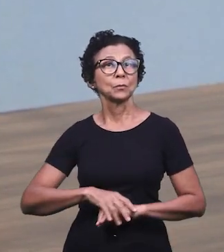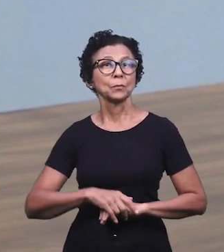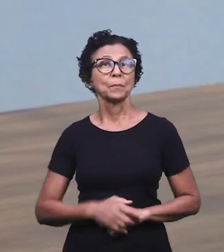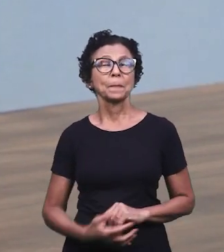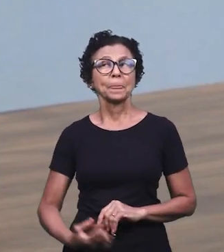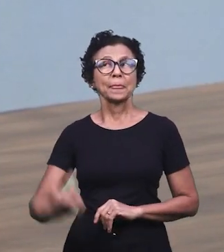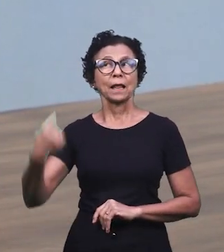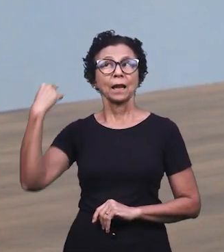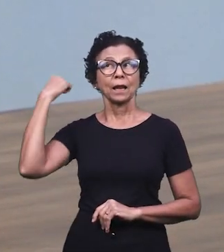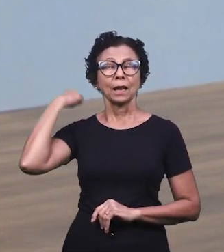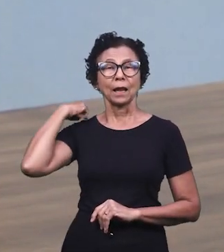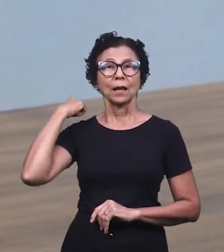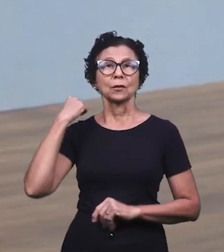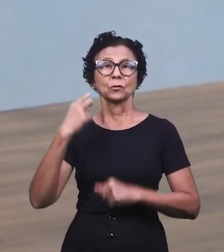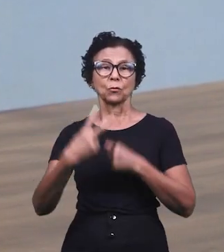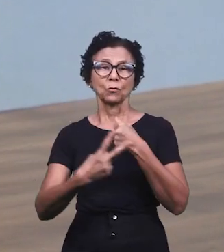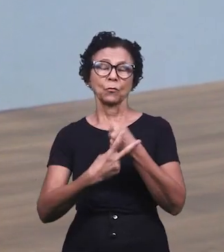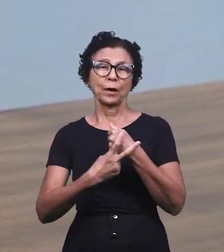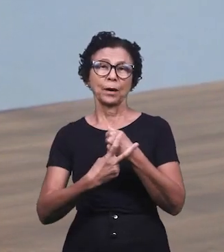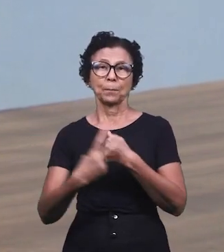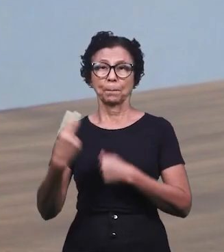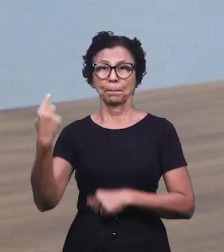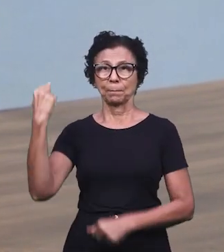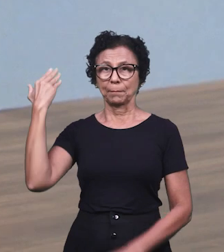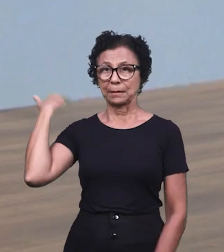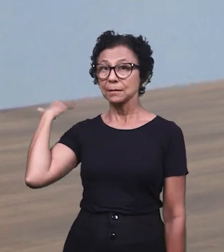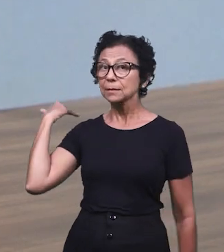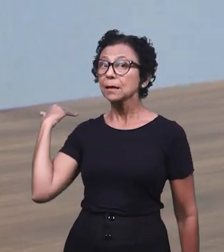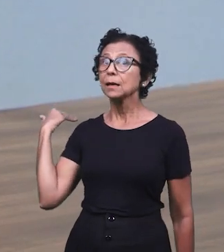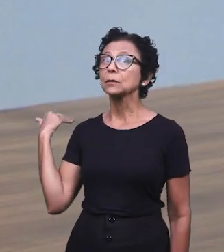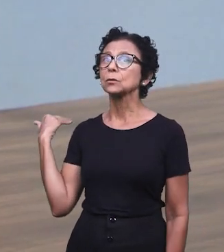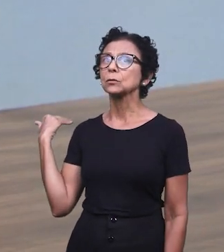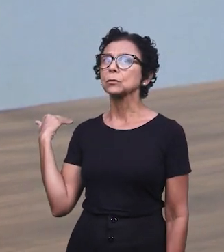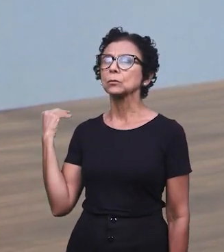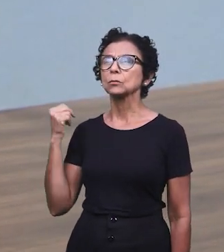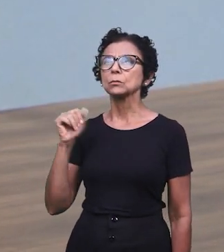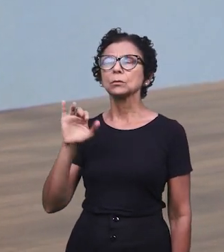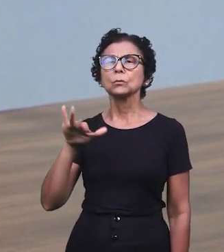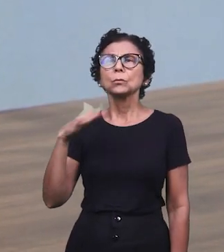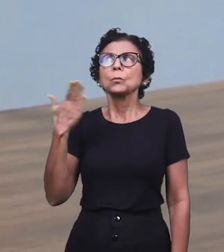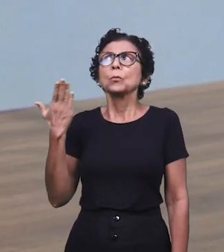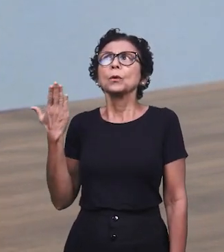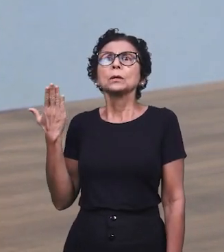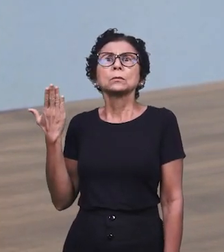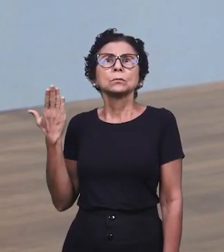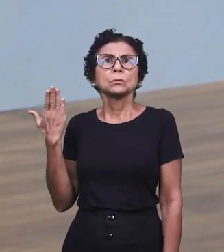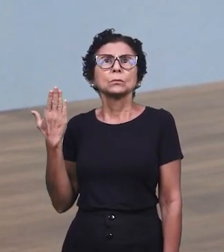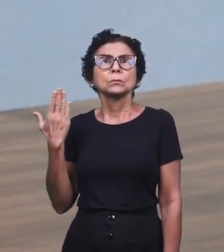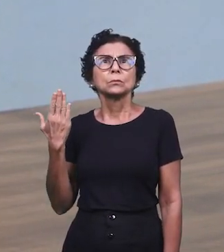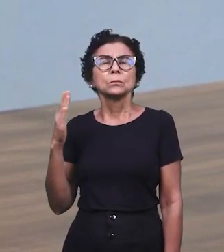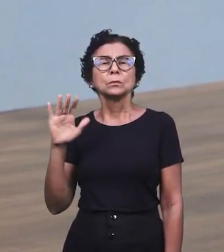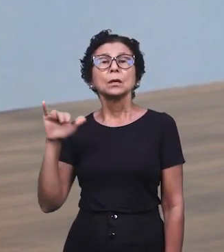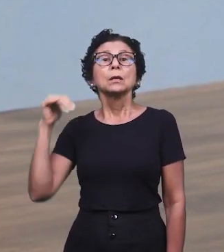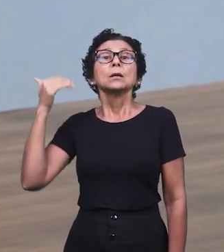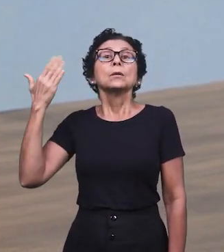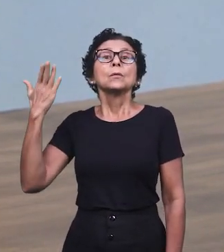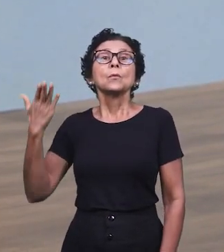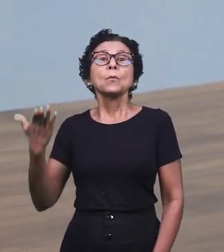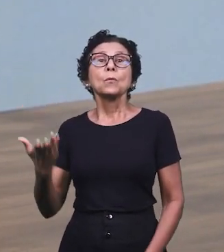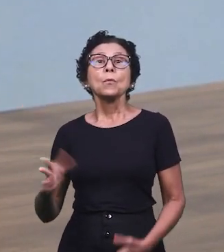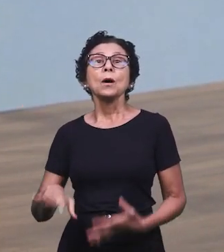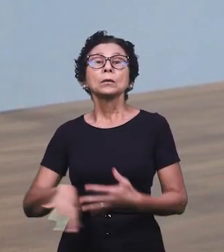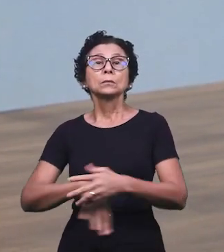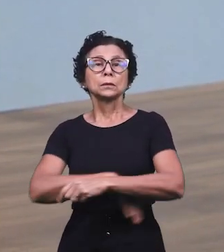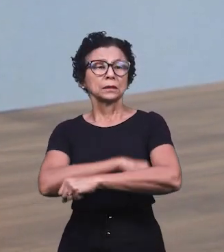passado. Então, quando que aconteceu isso? Quando que esse dia raiou? Quando que esse dia aconteceu? Que dia é esse? O que